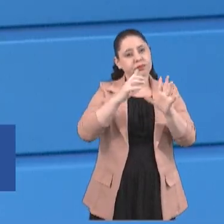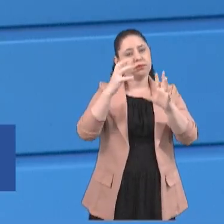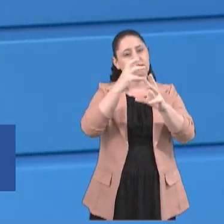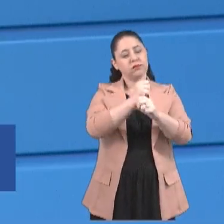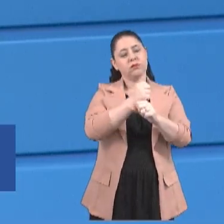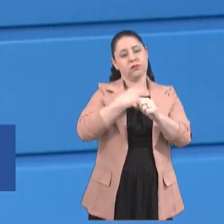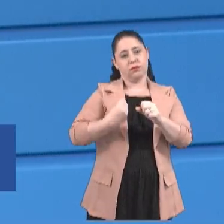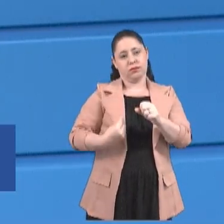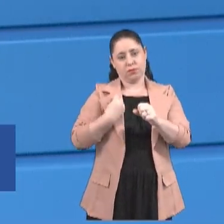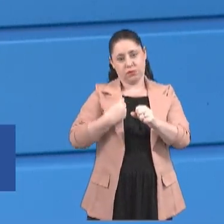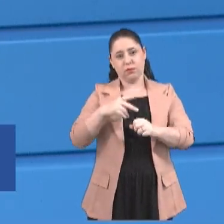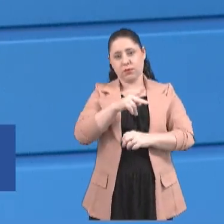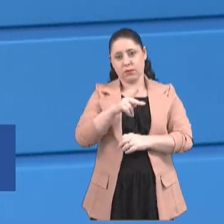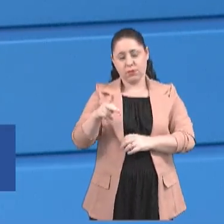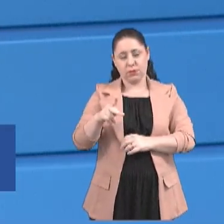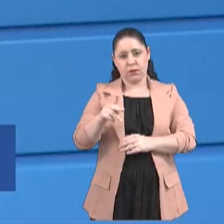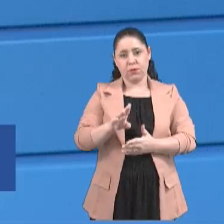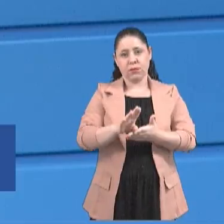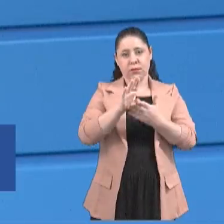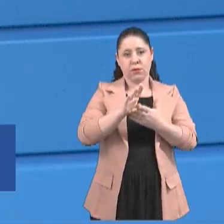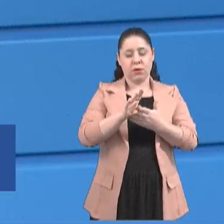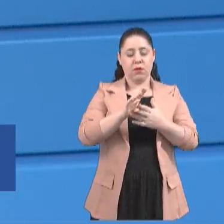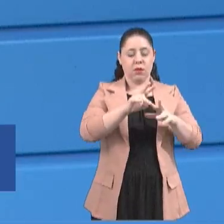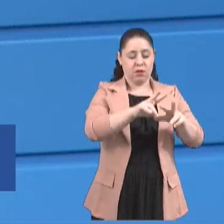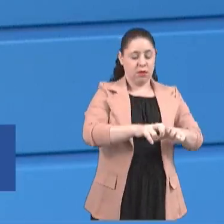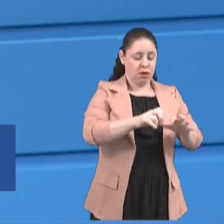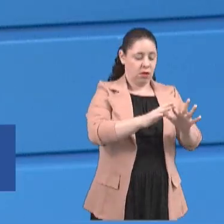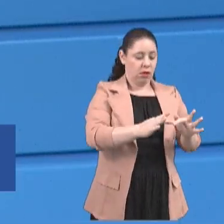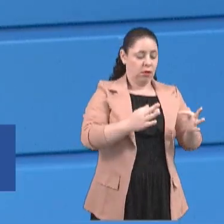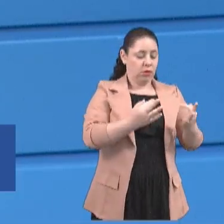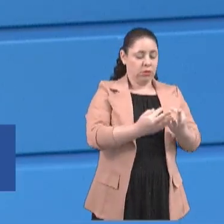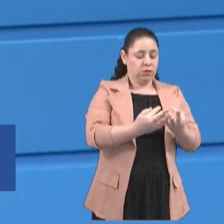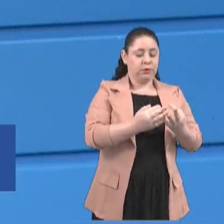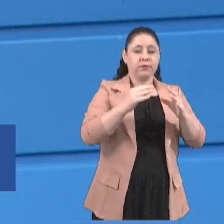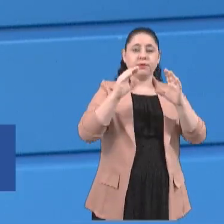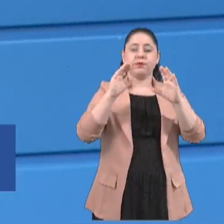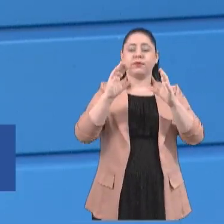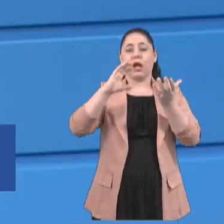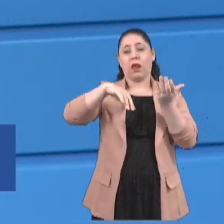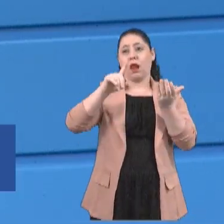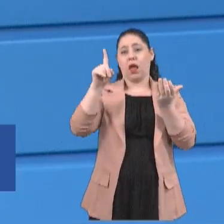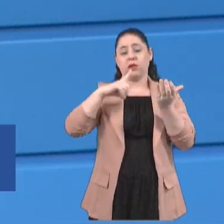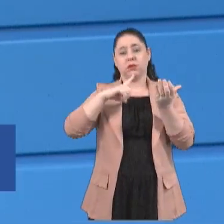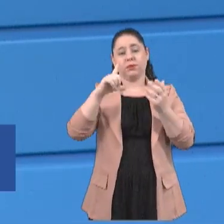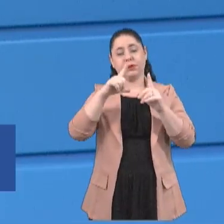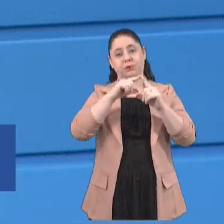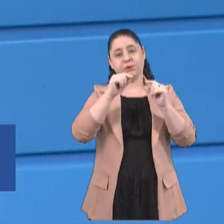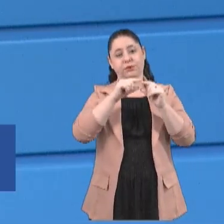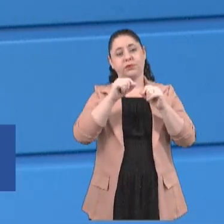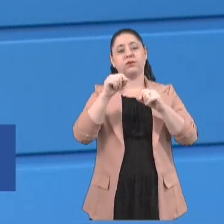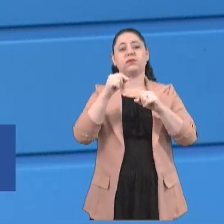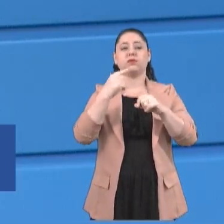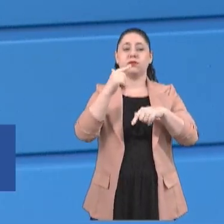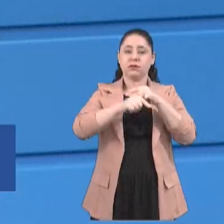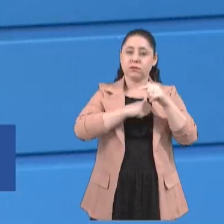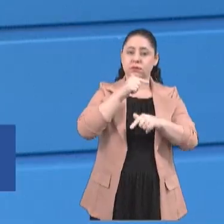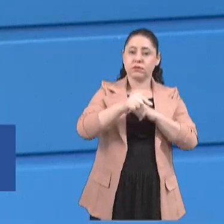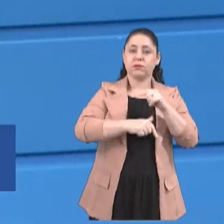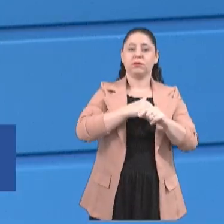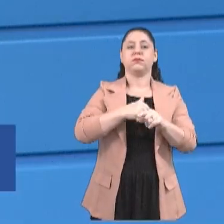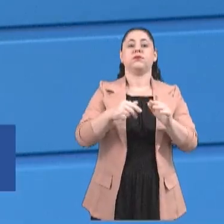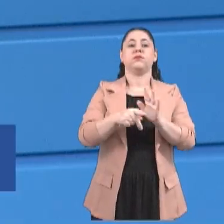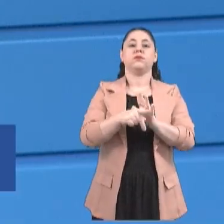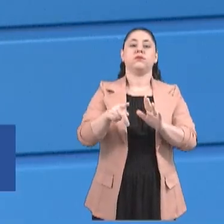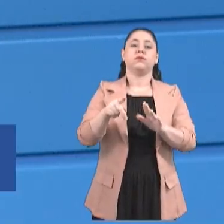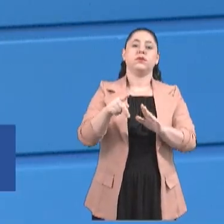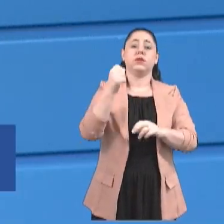Eu participei como presidente da Comissão de Agricultura Familiar de um congresso nacional dos trabalhadores e trabalhadoras